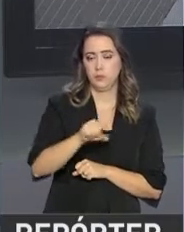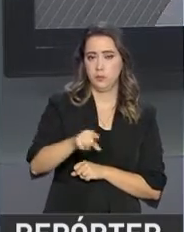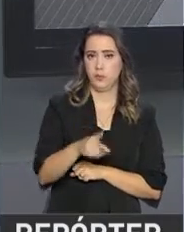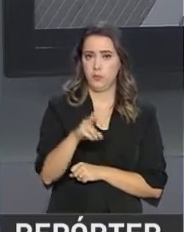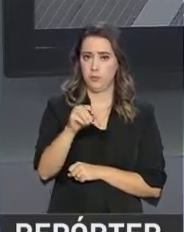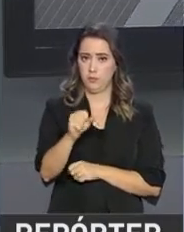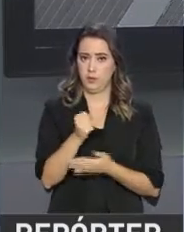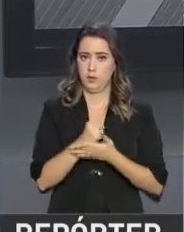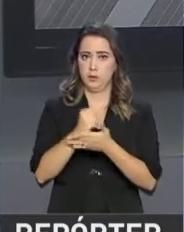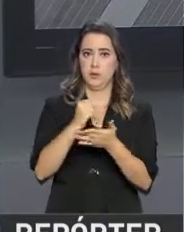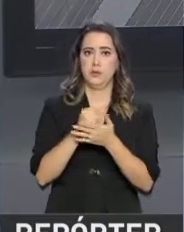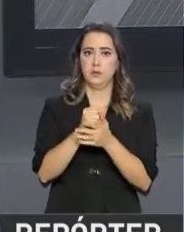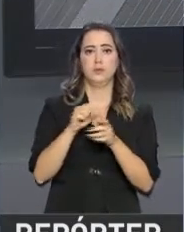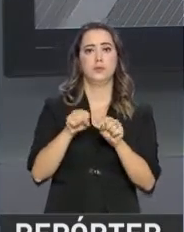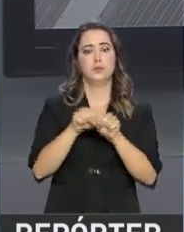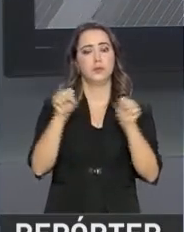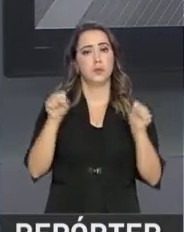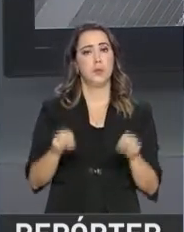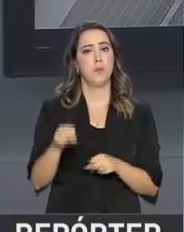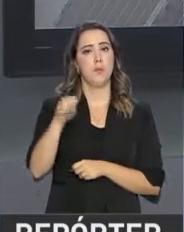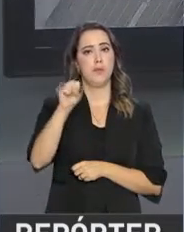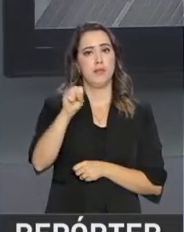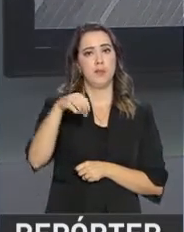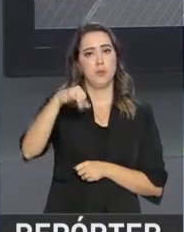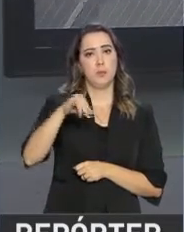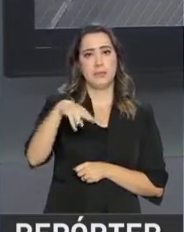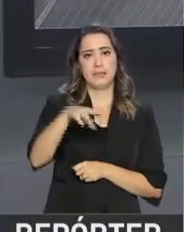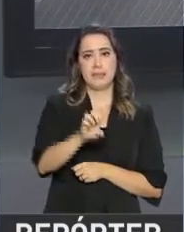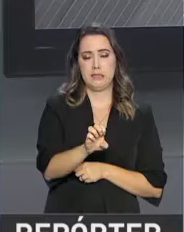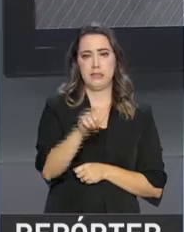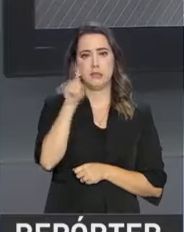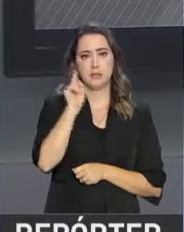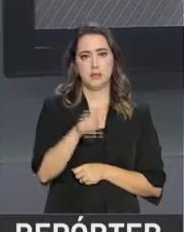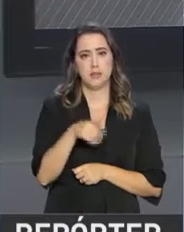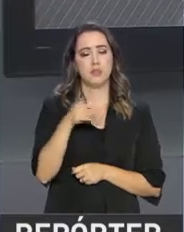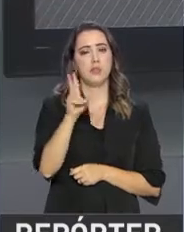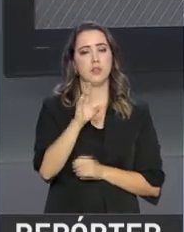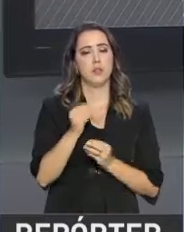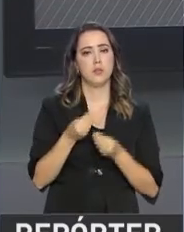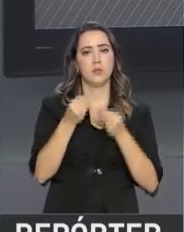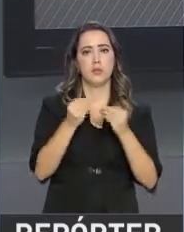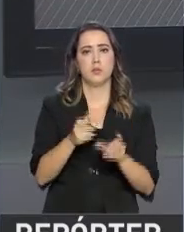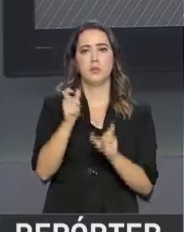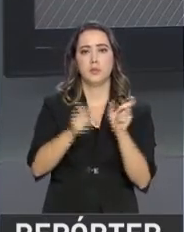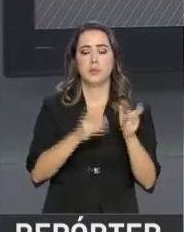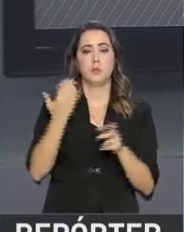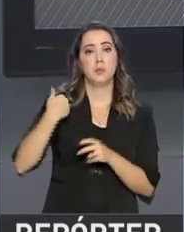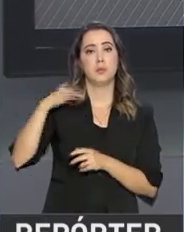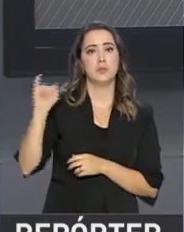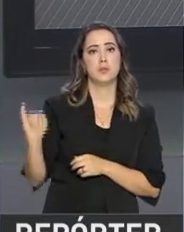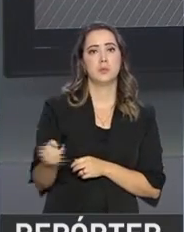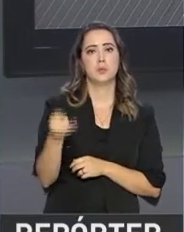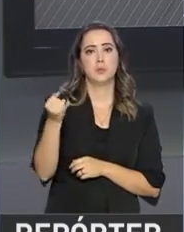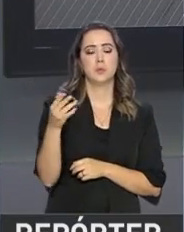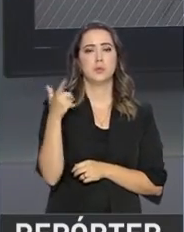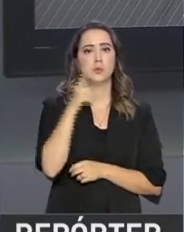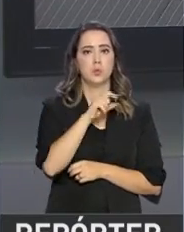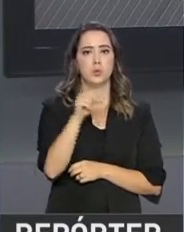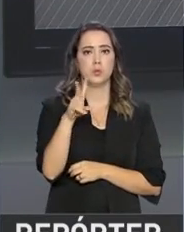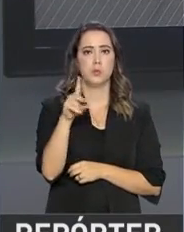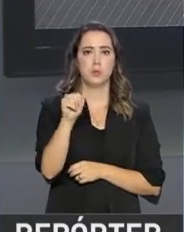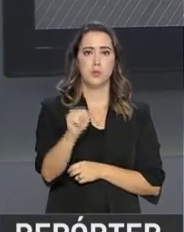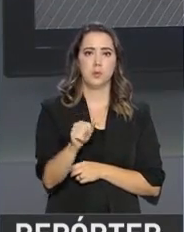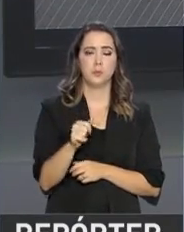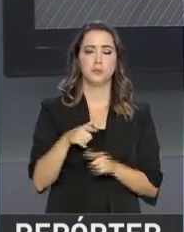foram oferecidas pelo sistema nacional de emprego o sine é uma ferramenta que dá o brasileiro mais oportunidade de conseguir uma vaga